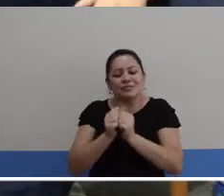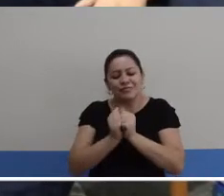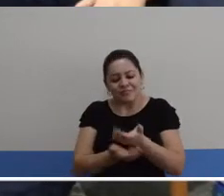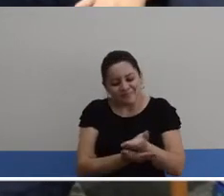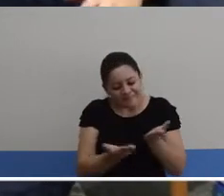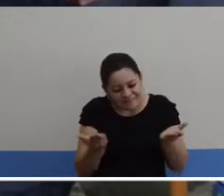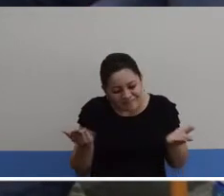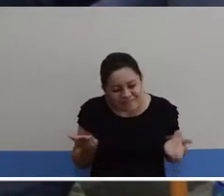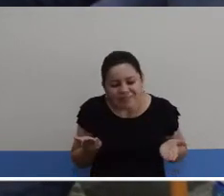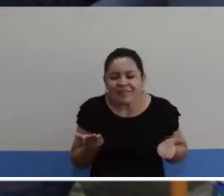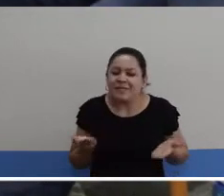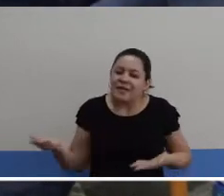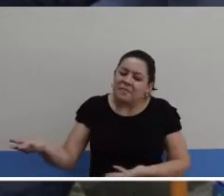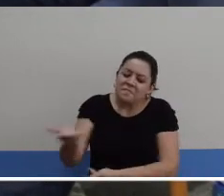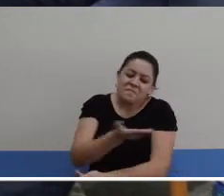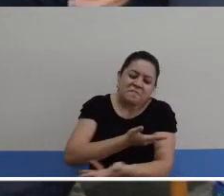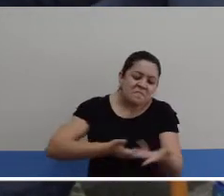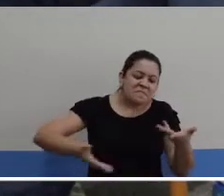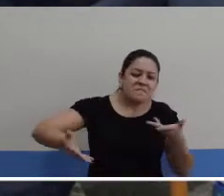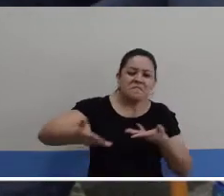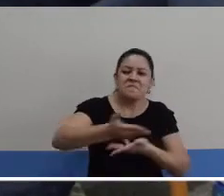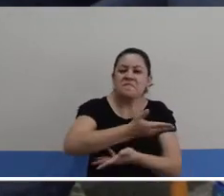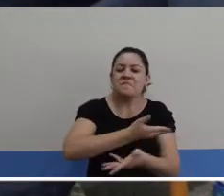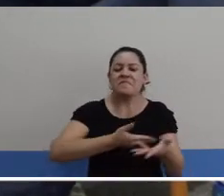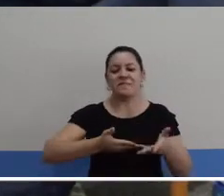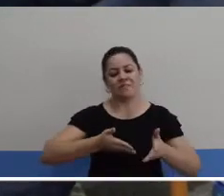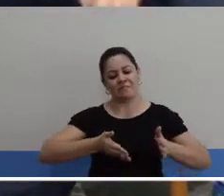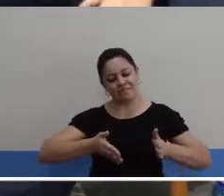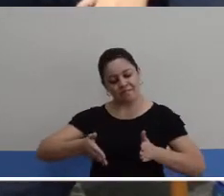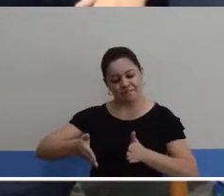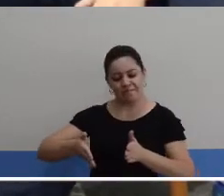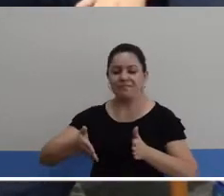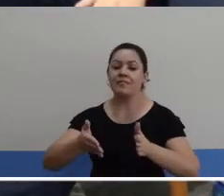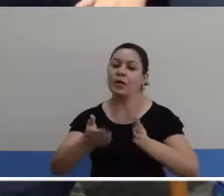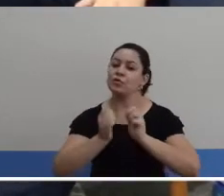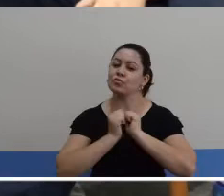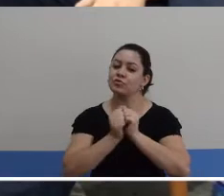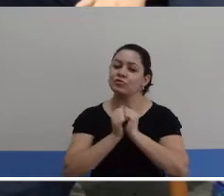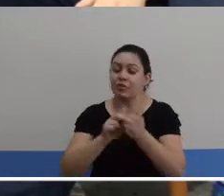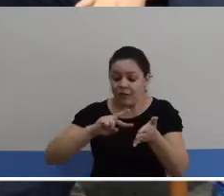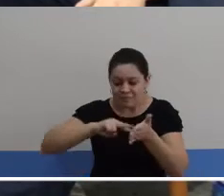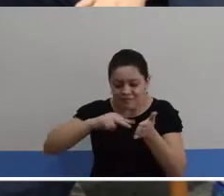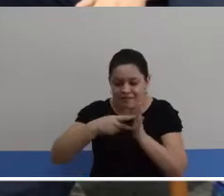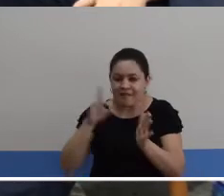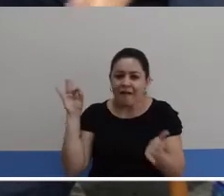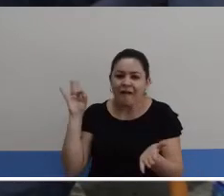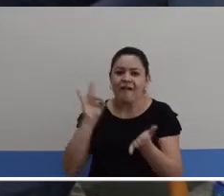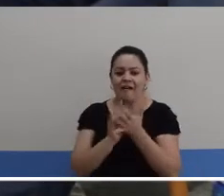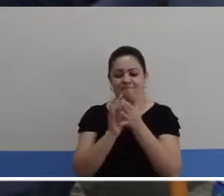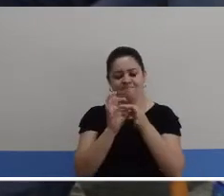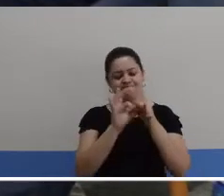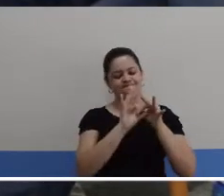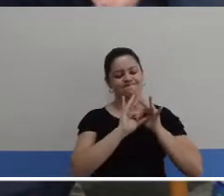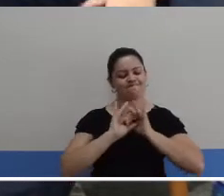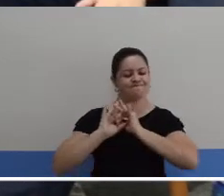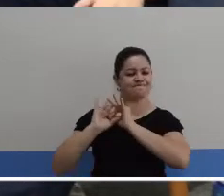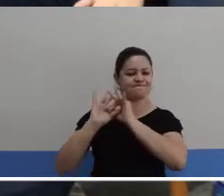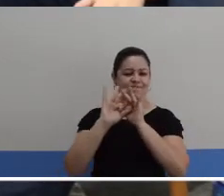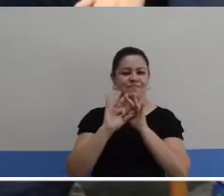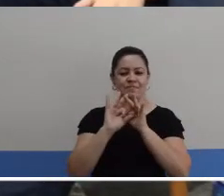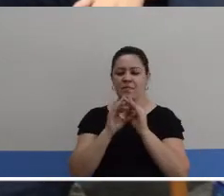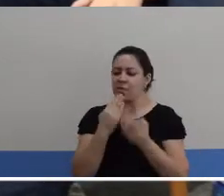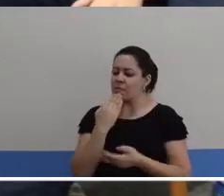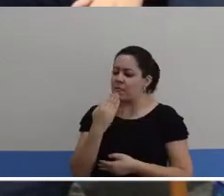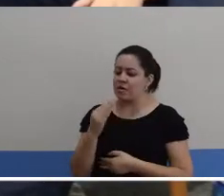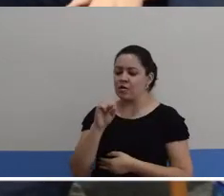convidados, para partilharmos, caminharmos juntos, isto que é sinodalidade. Exatamente. Então, José Lima, peço que nesse início